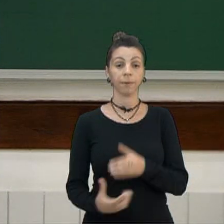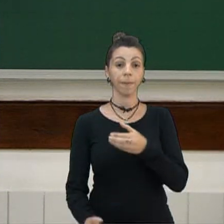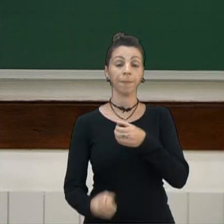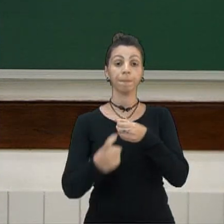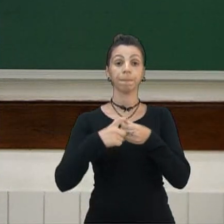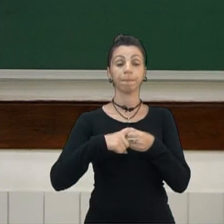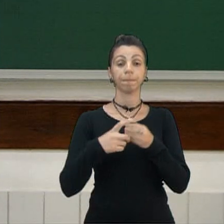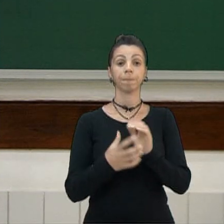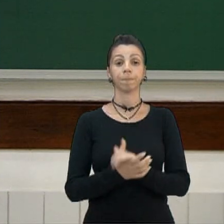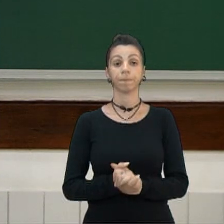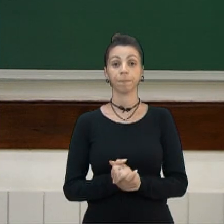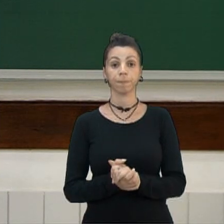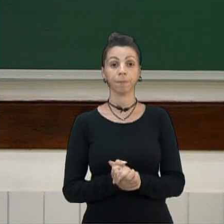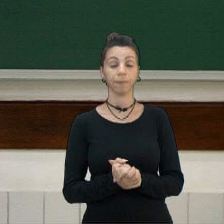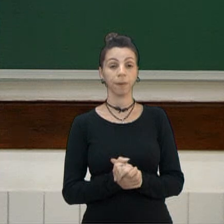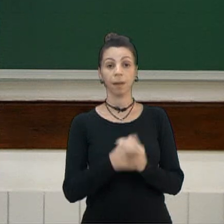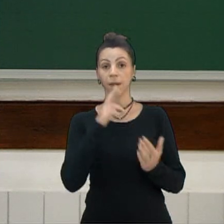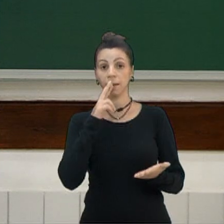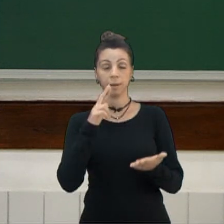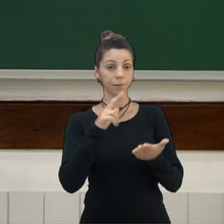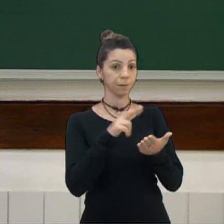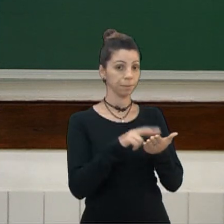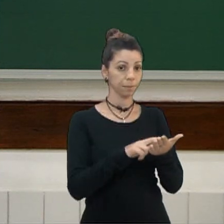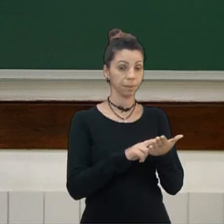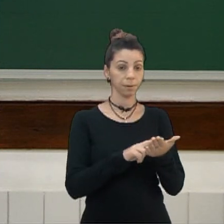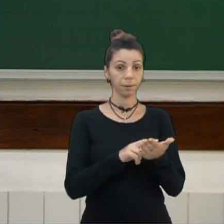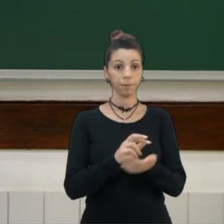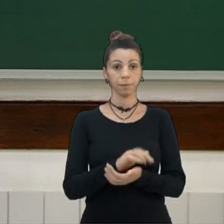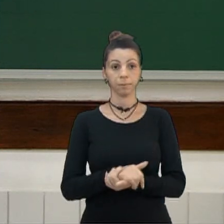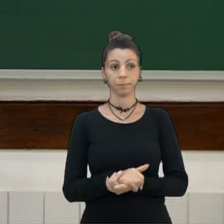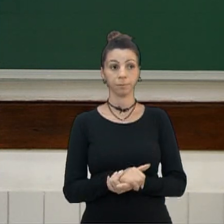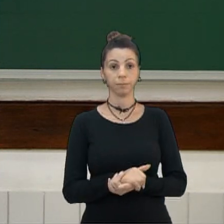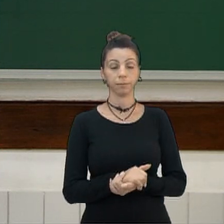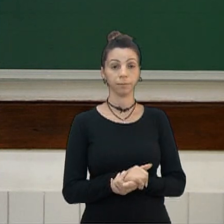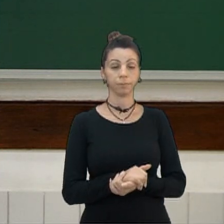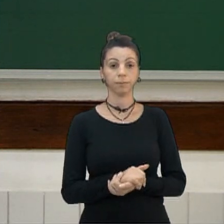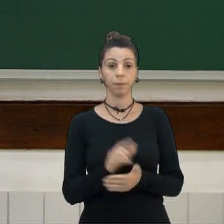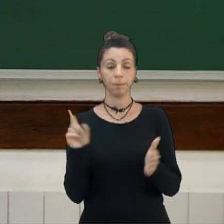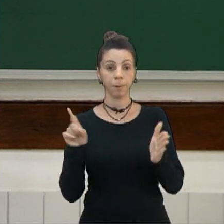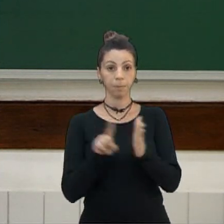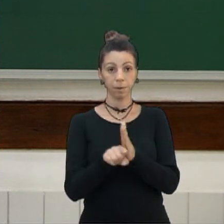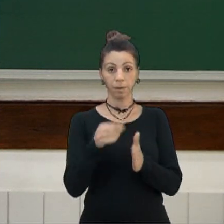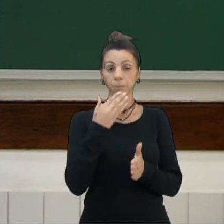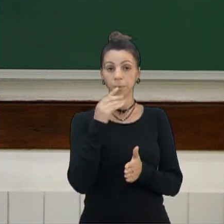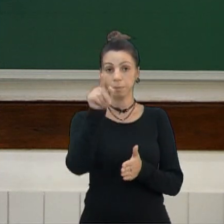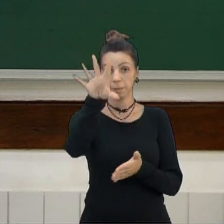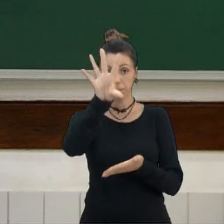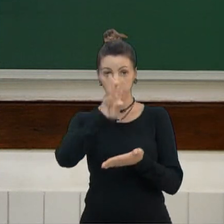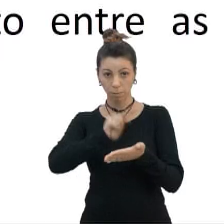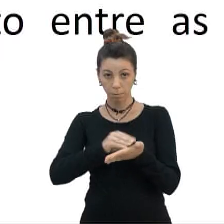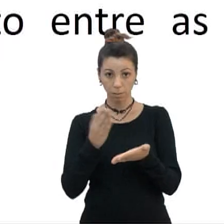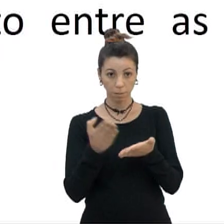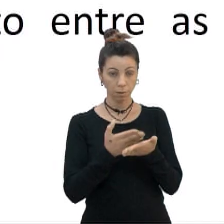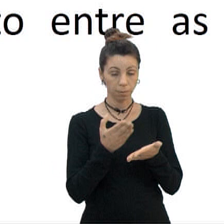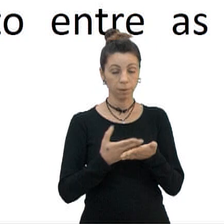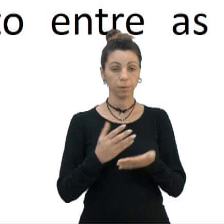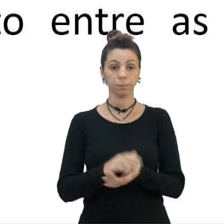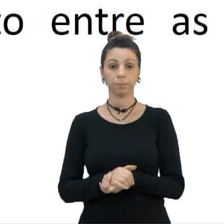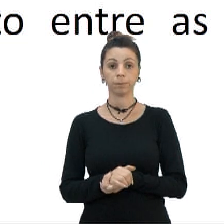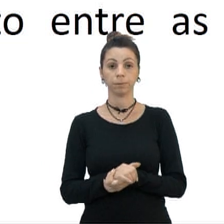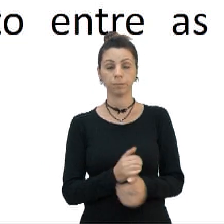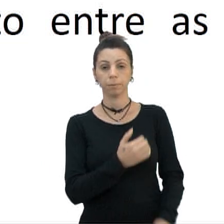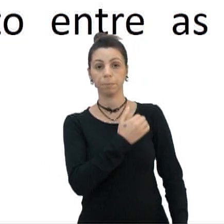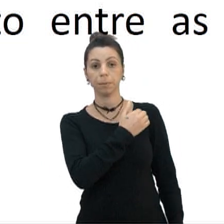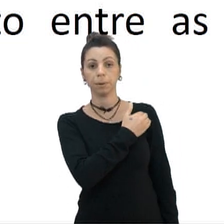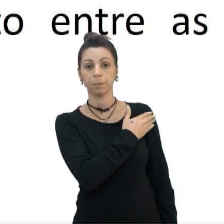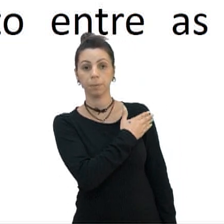voltamos, então, a responder as questões, né, da questão que eu pedi para vocês copiarem no caderno. Questão 5. A intolerância